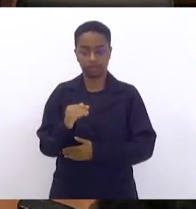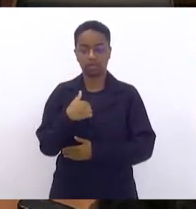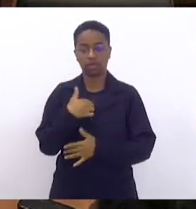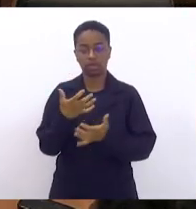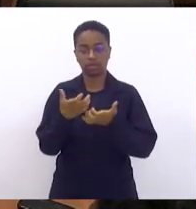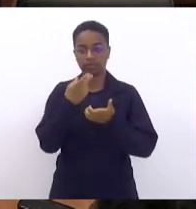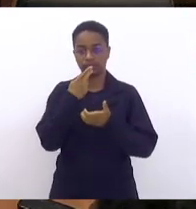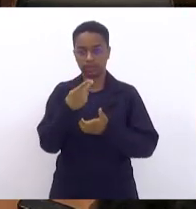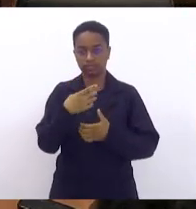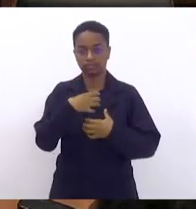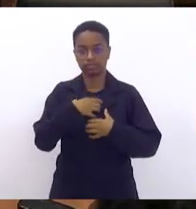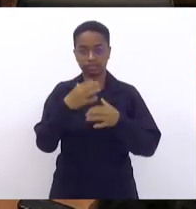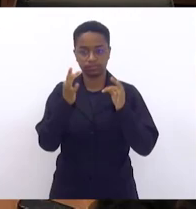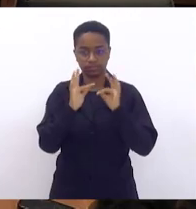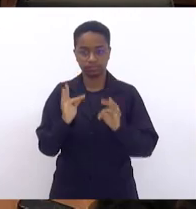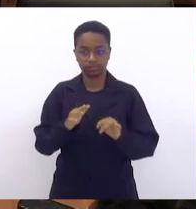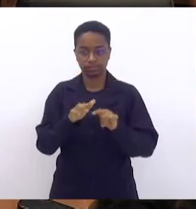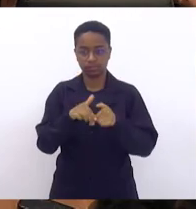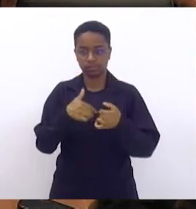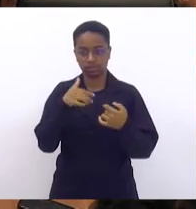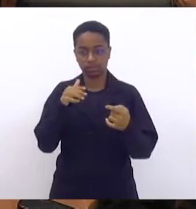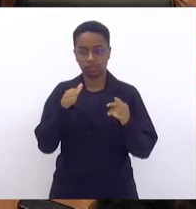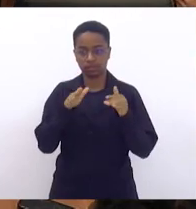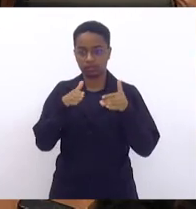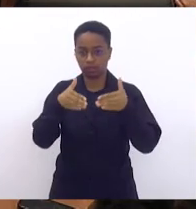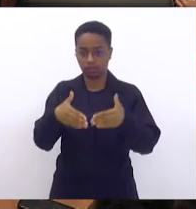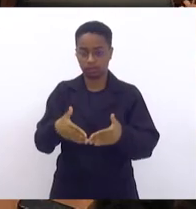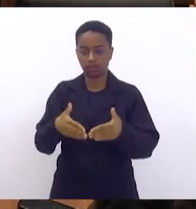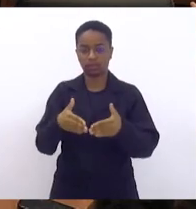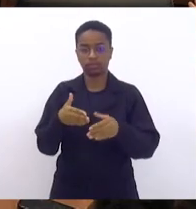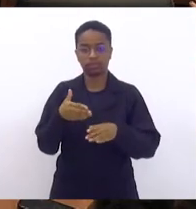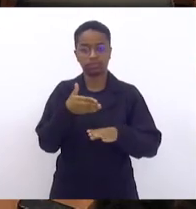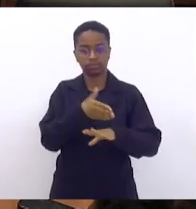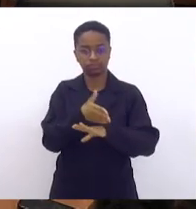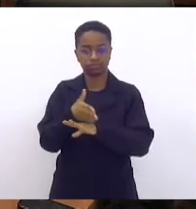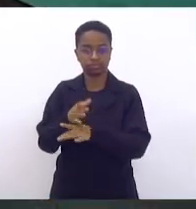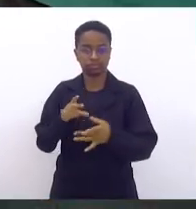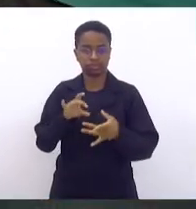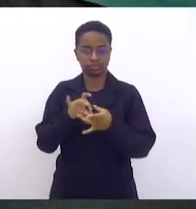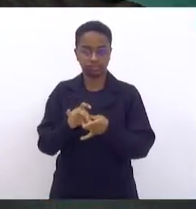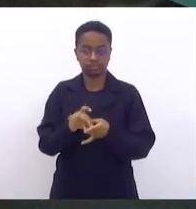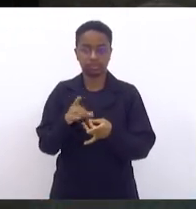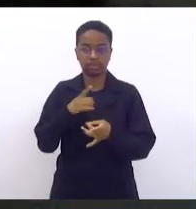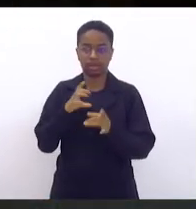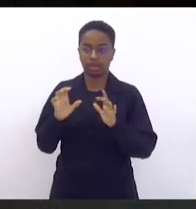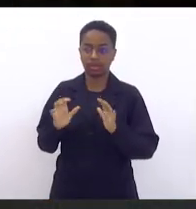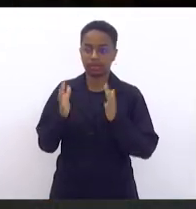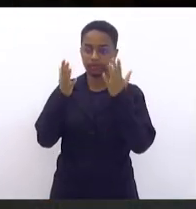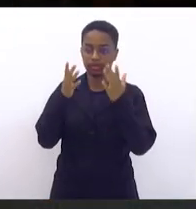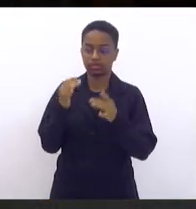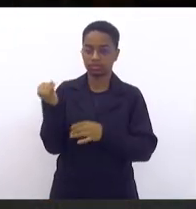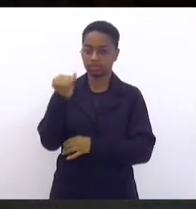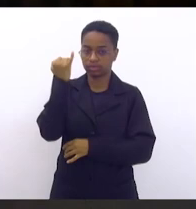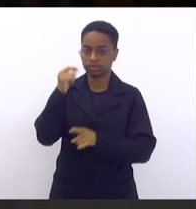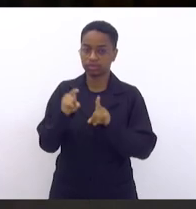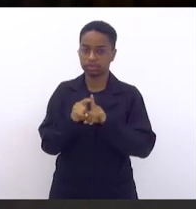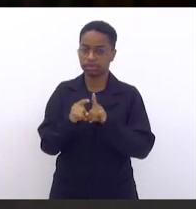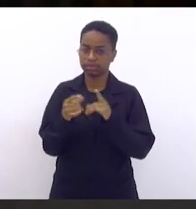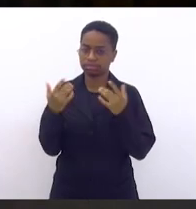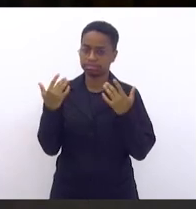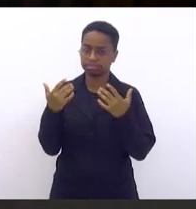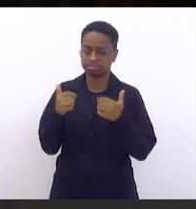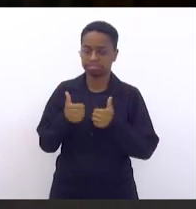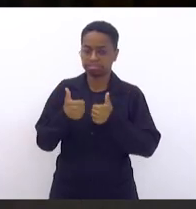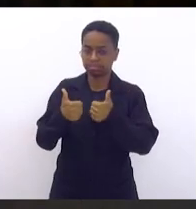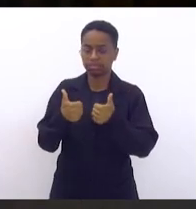que eu sou muito contente pelo Fórum de participar dessa parceria né no evento tão importante e com tanto sucesso né